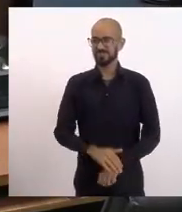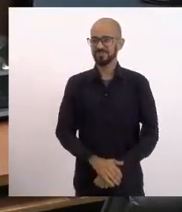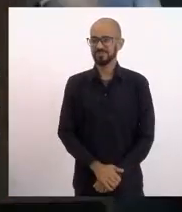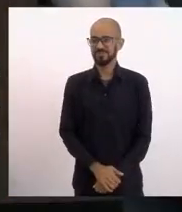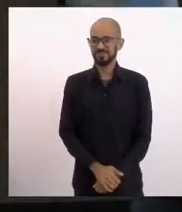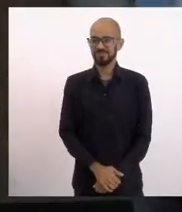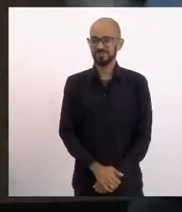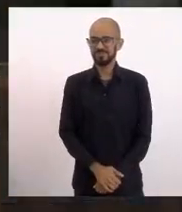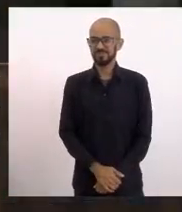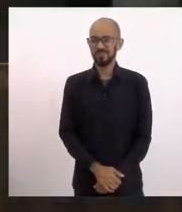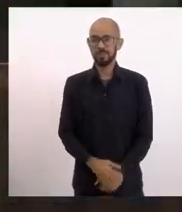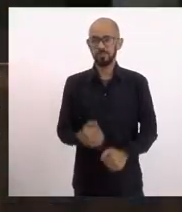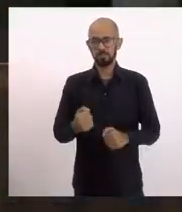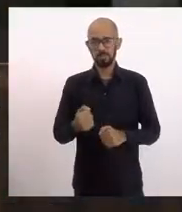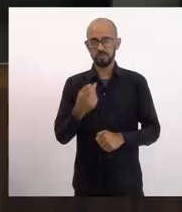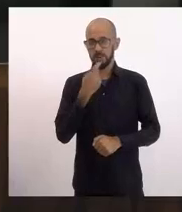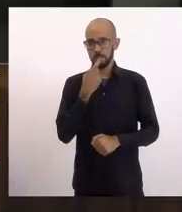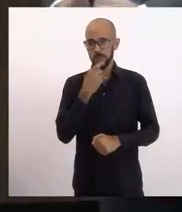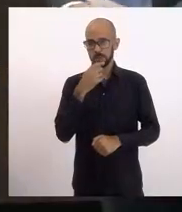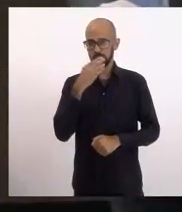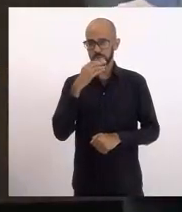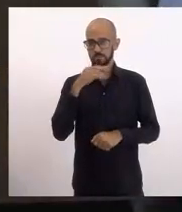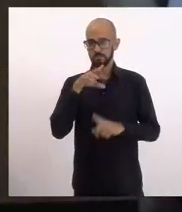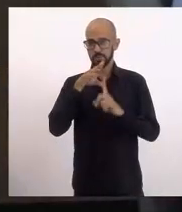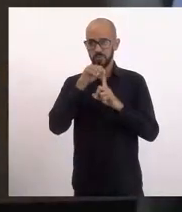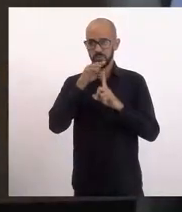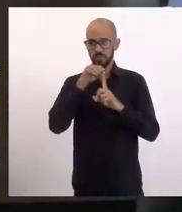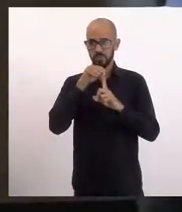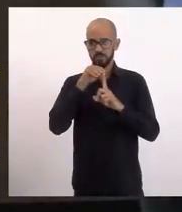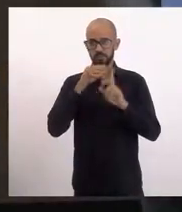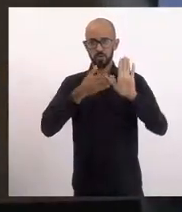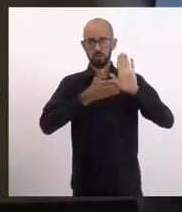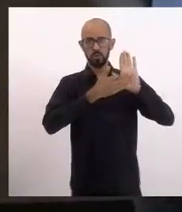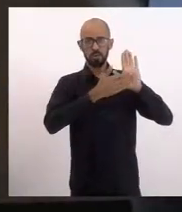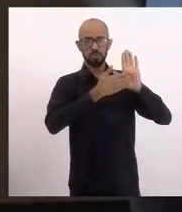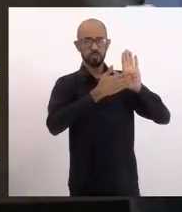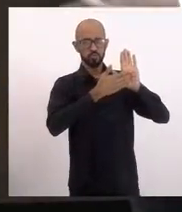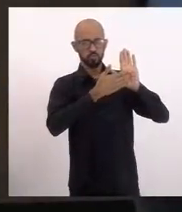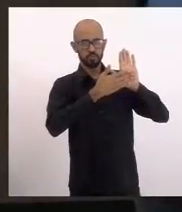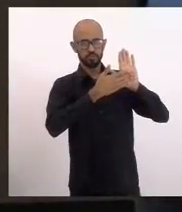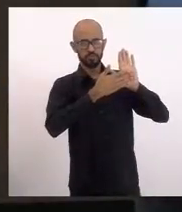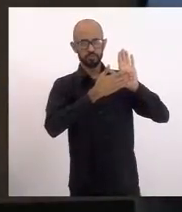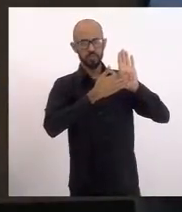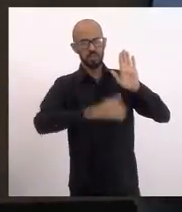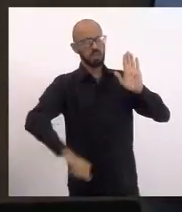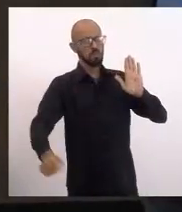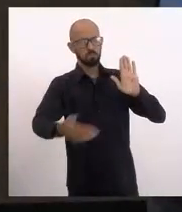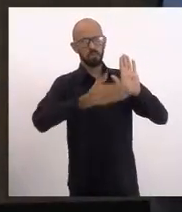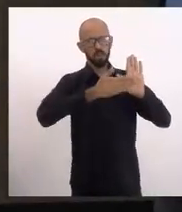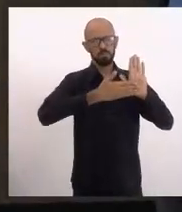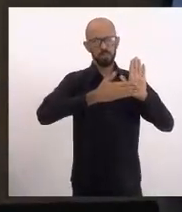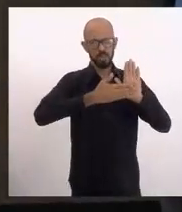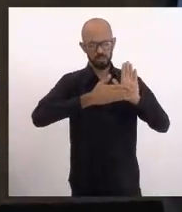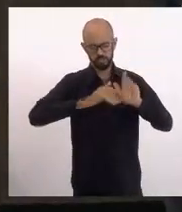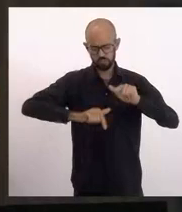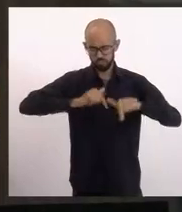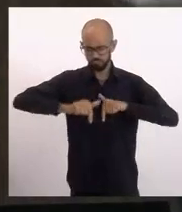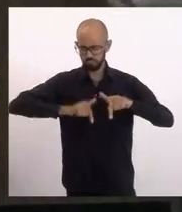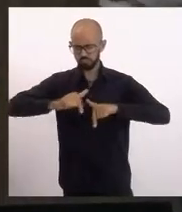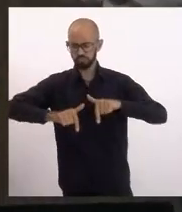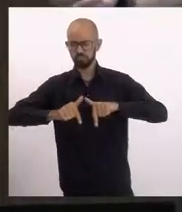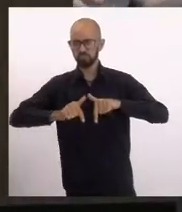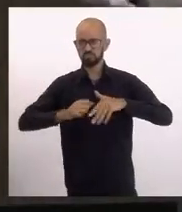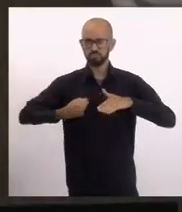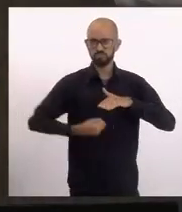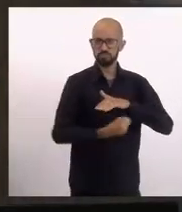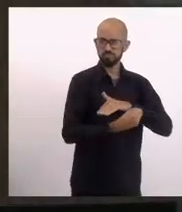Compromisso. Pode encostar mais um pouquinho aí. Compromisso. Prometo desempenhar fielmente o mandato que me foi